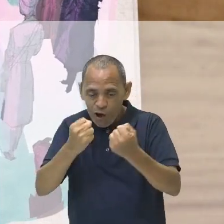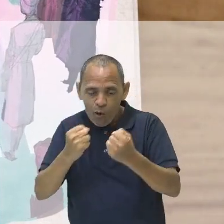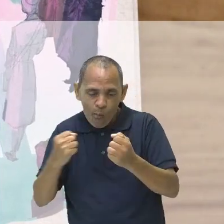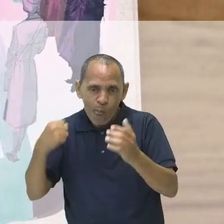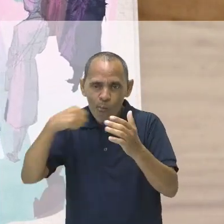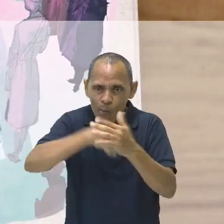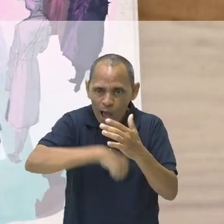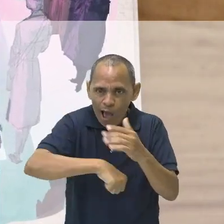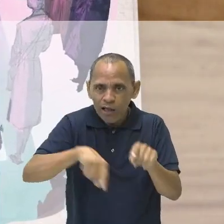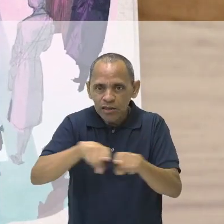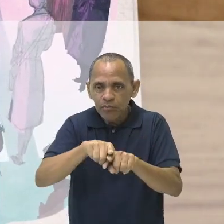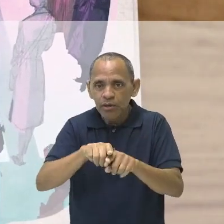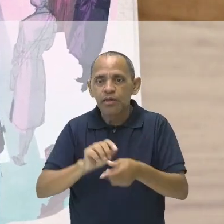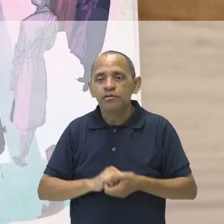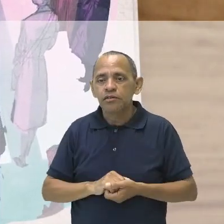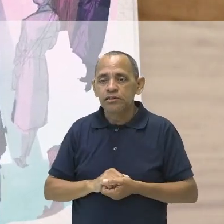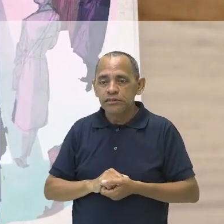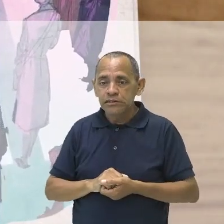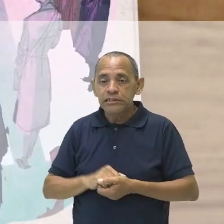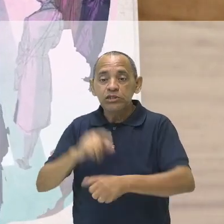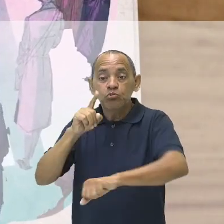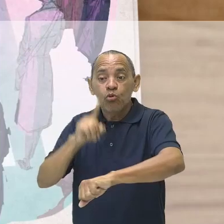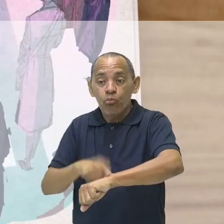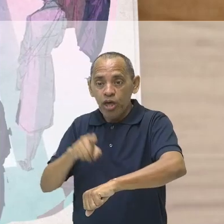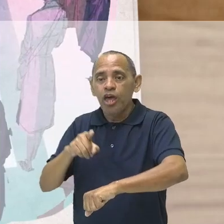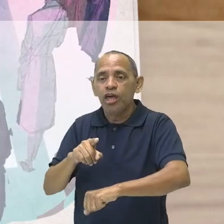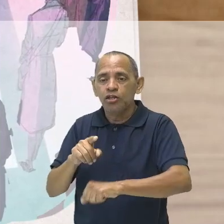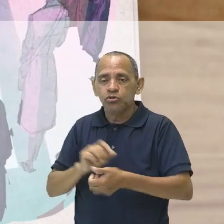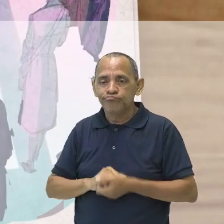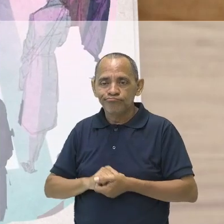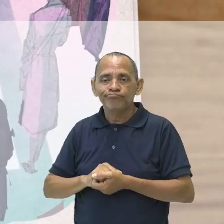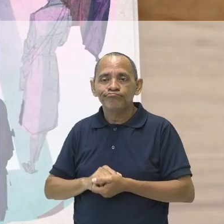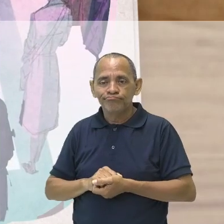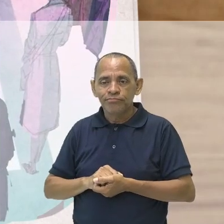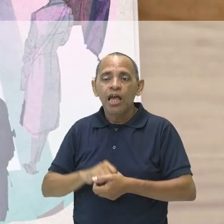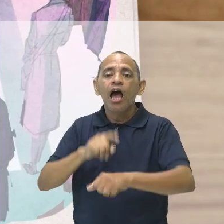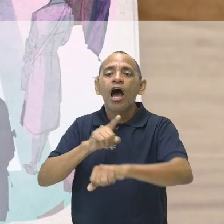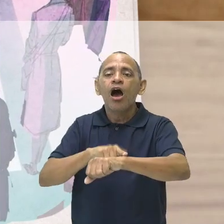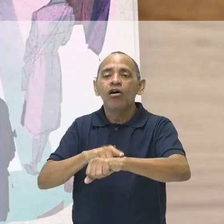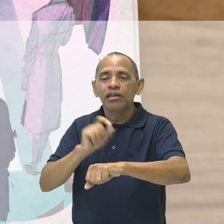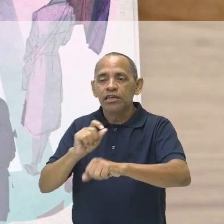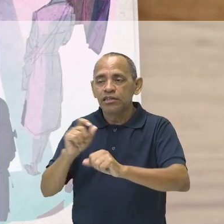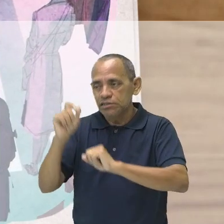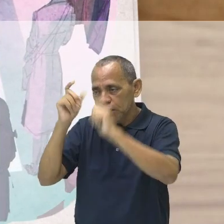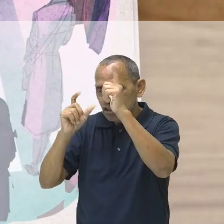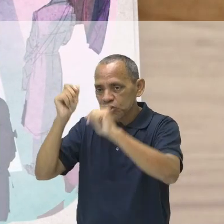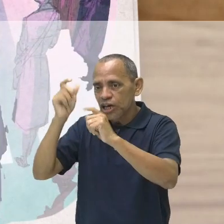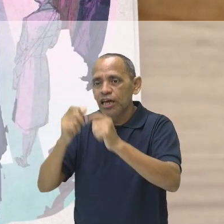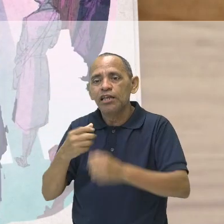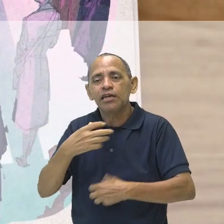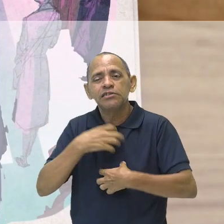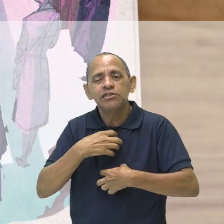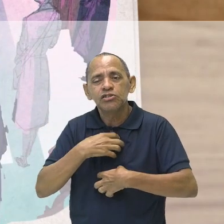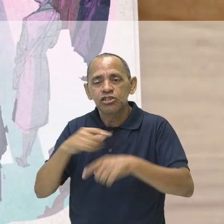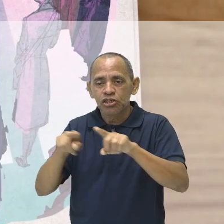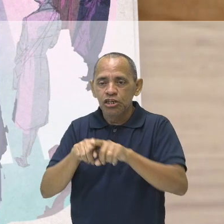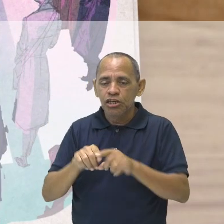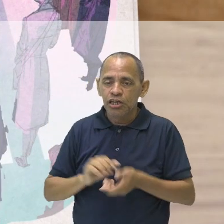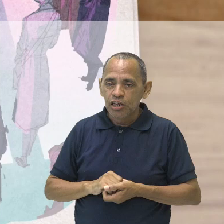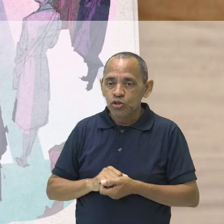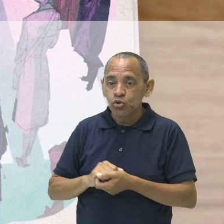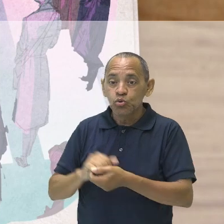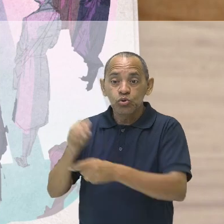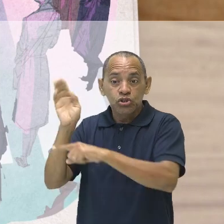sua Hora da Estrela, o momento em que todas a enxergam e ela se sente uma estrela de cinema. A obra possui uma